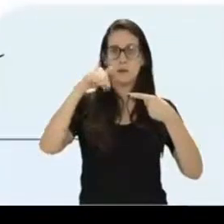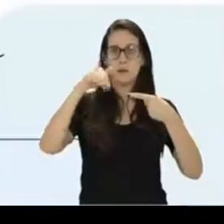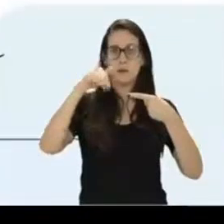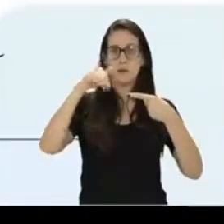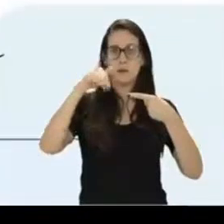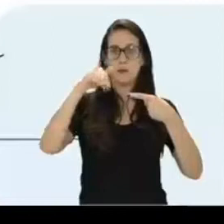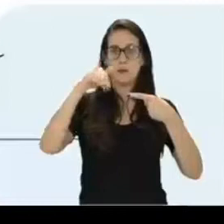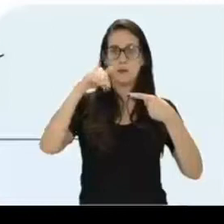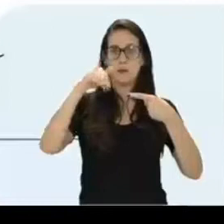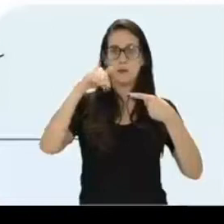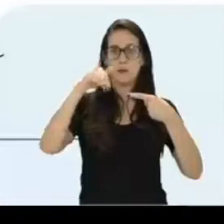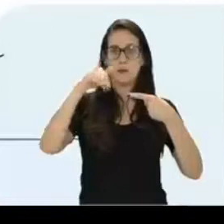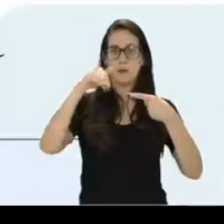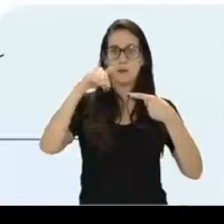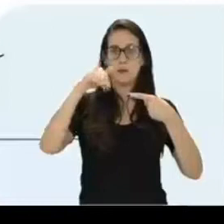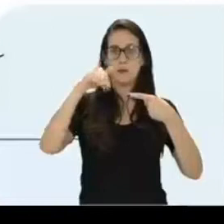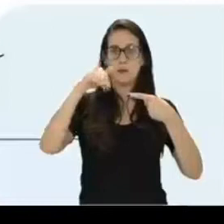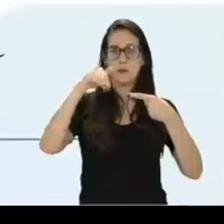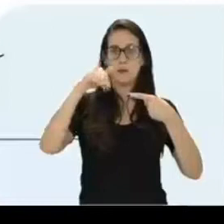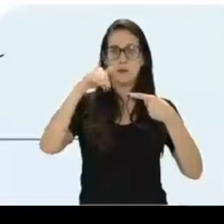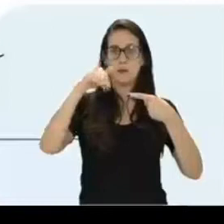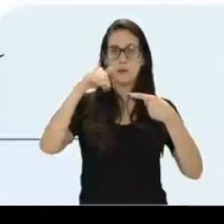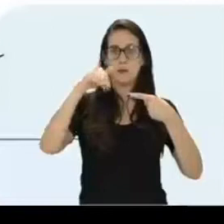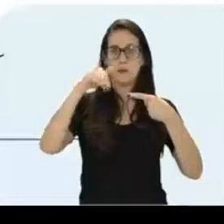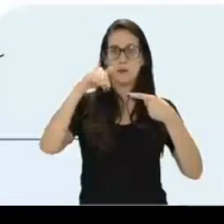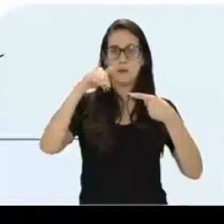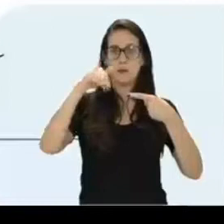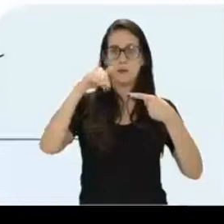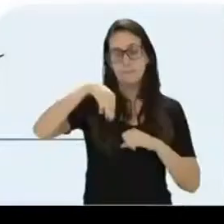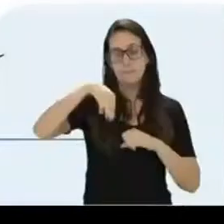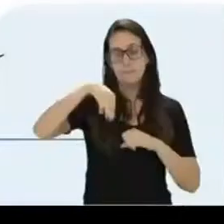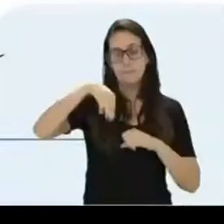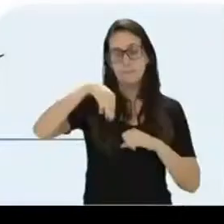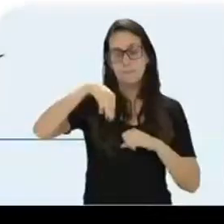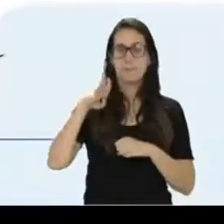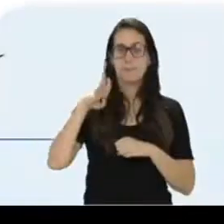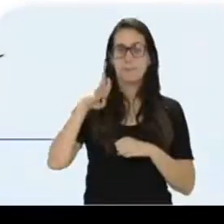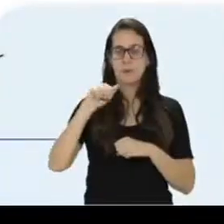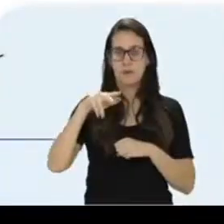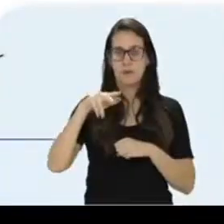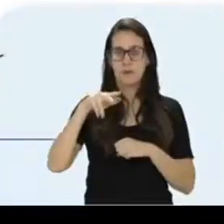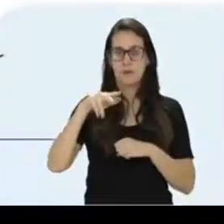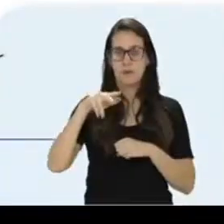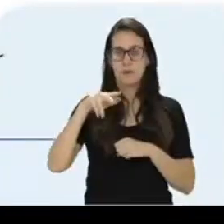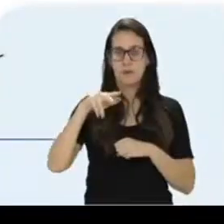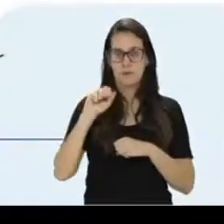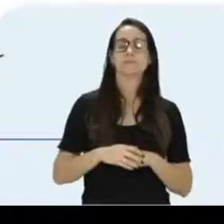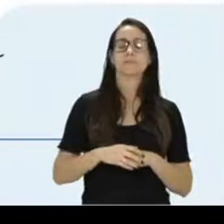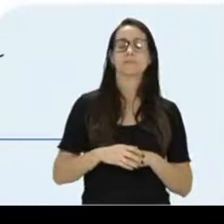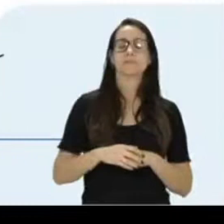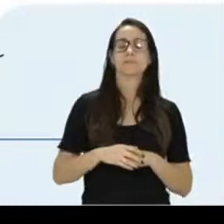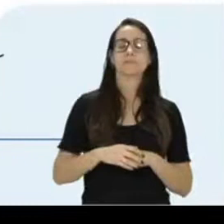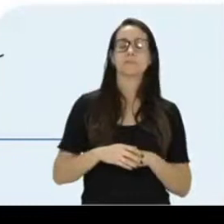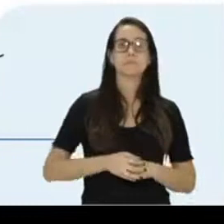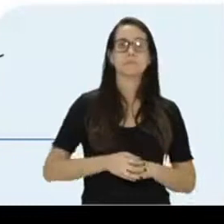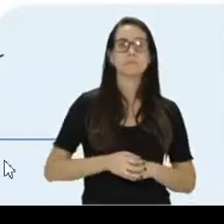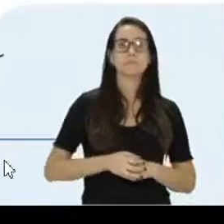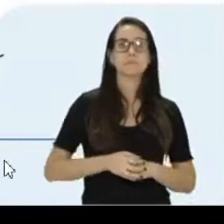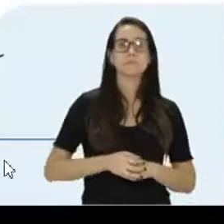frisamos, a membrana plasmática, que vai delimitar o conteúdo citoplasmático